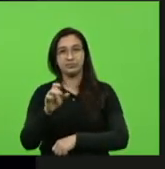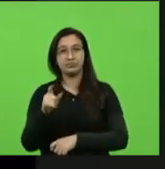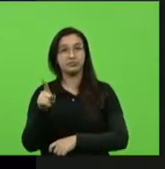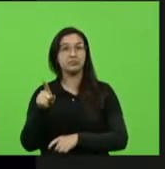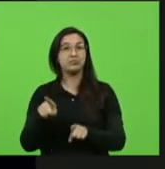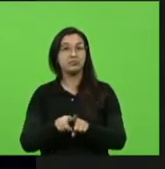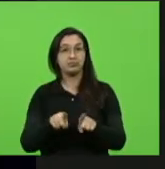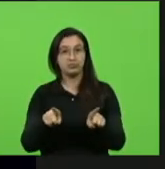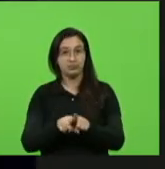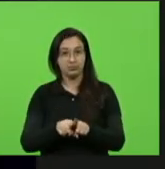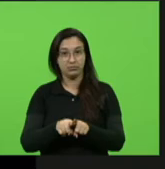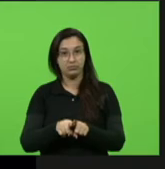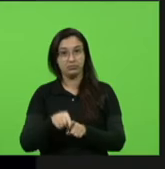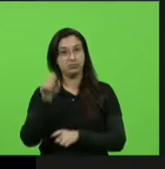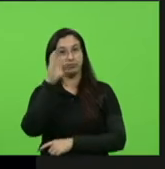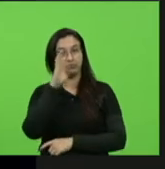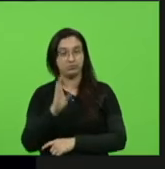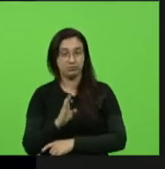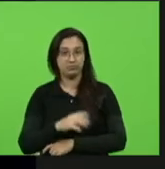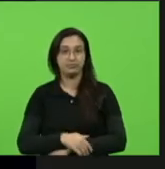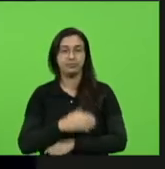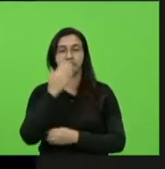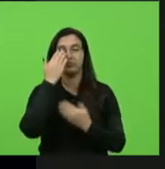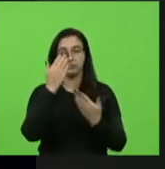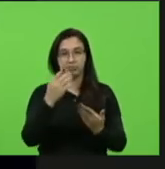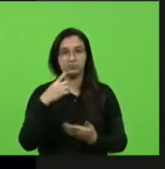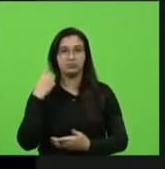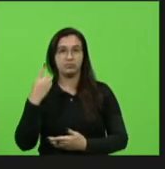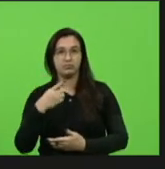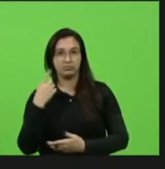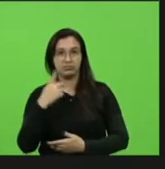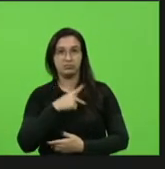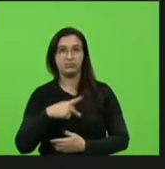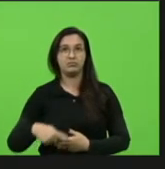do nosso país. Muito obrigado, senhores deputados e senhor presidente.